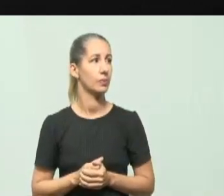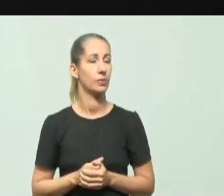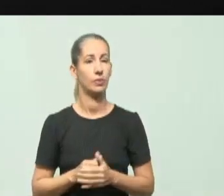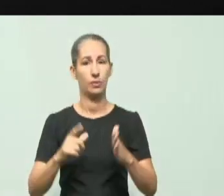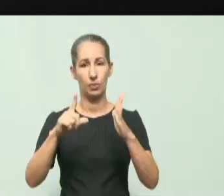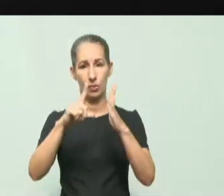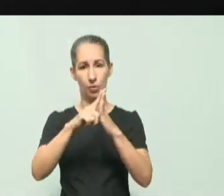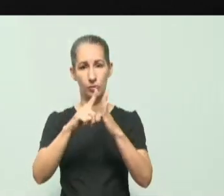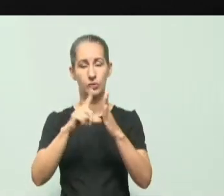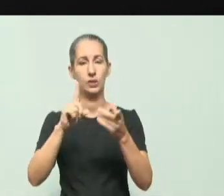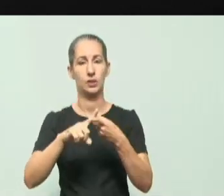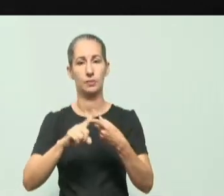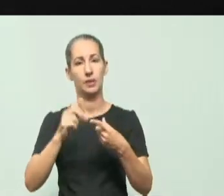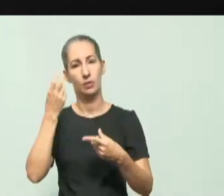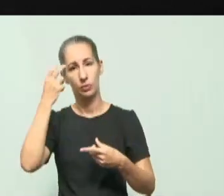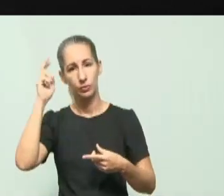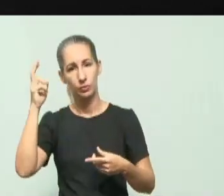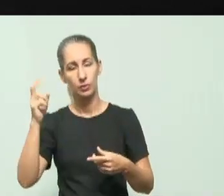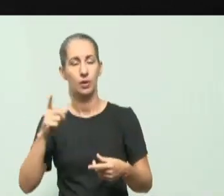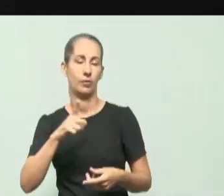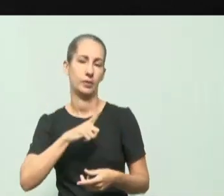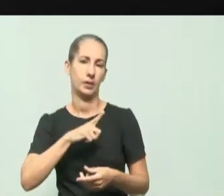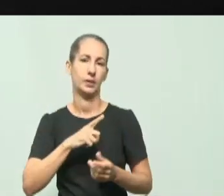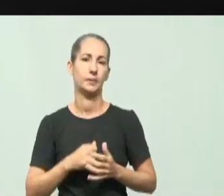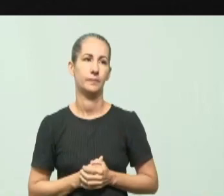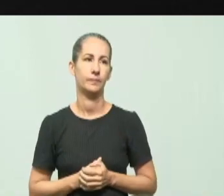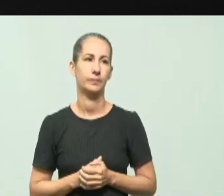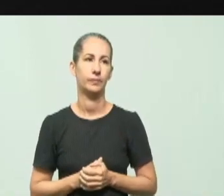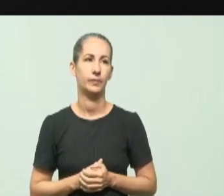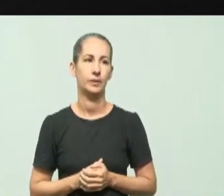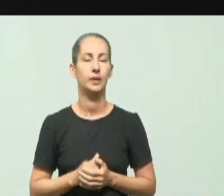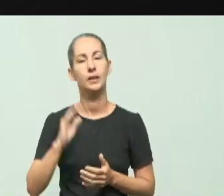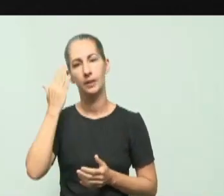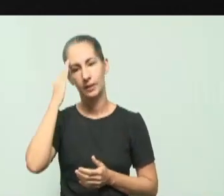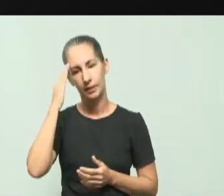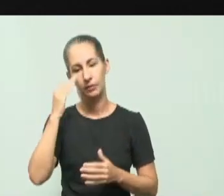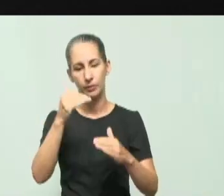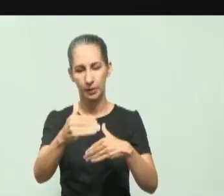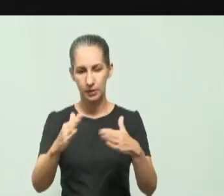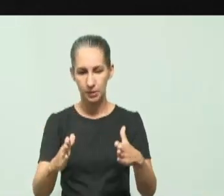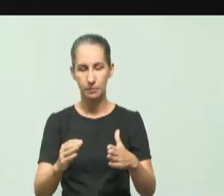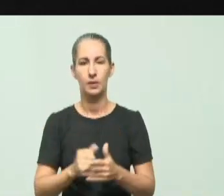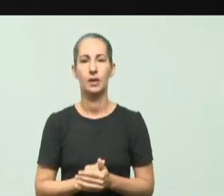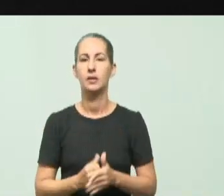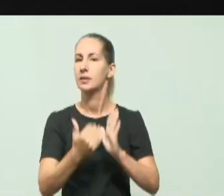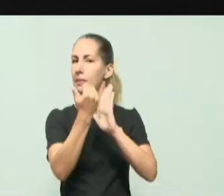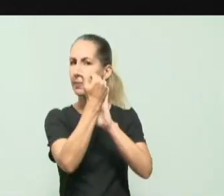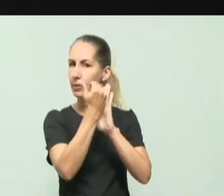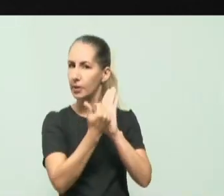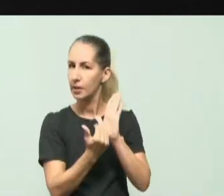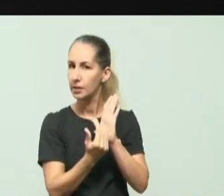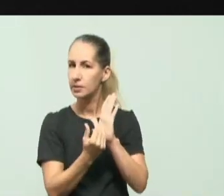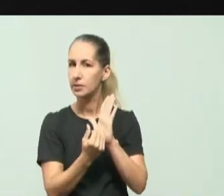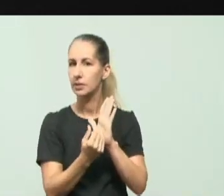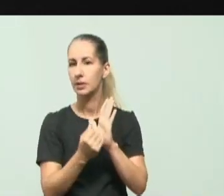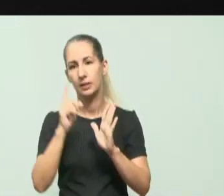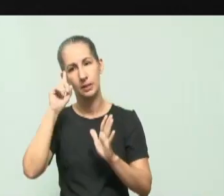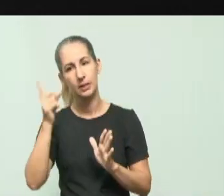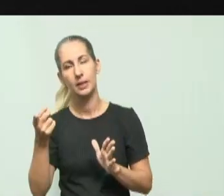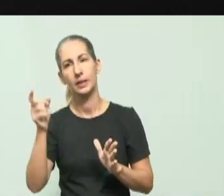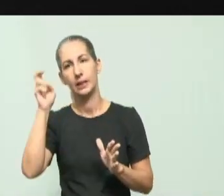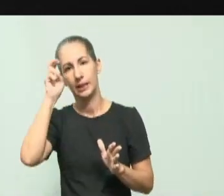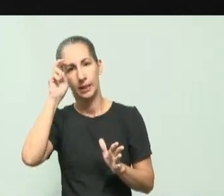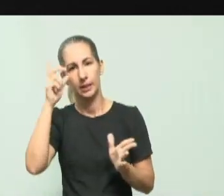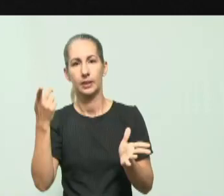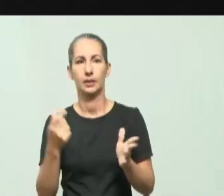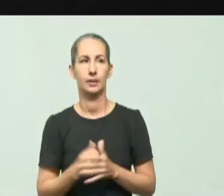comercial e cultural que esse espaço tem e compreendendo que esse espaço tem programações, por exemplo, nos dias de quinta-feira,